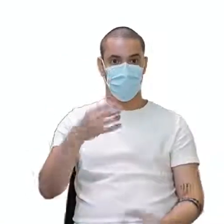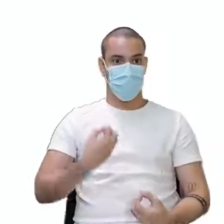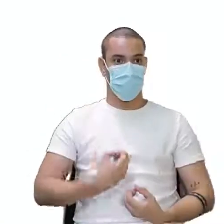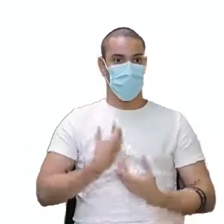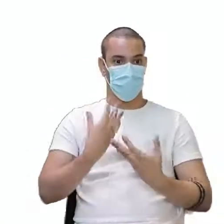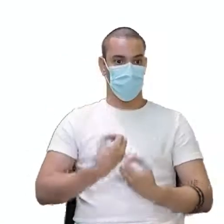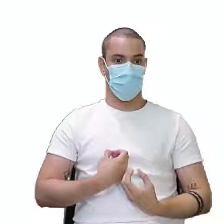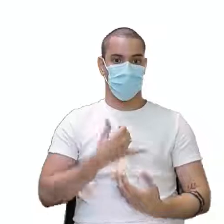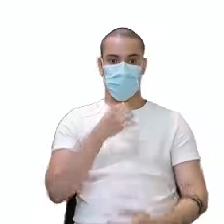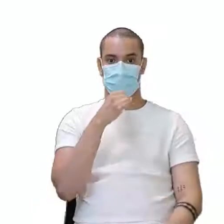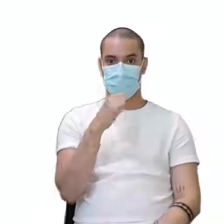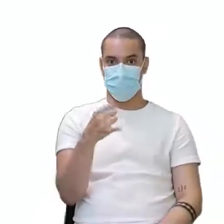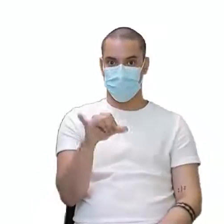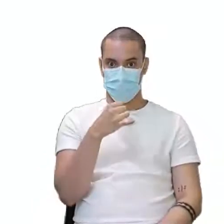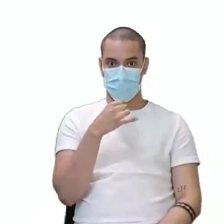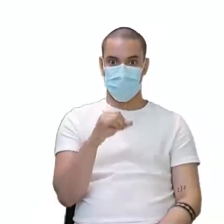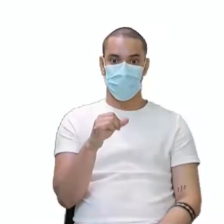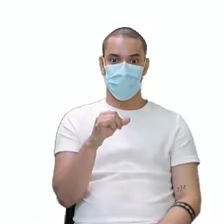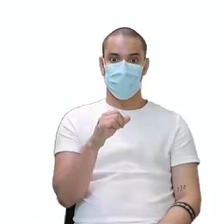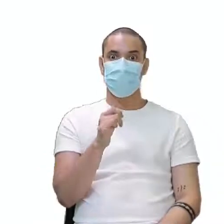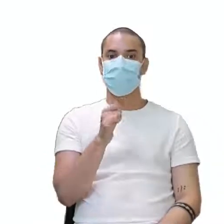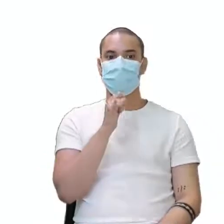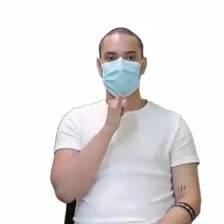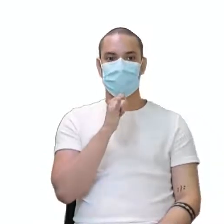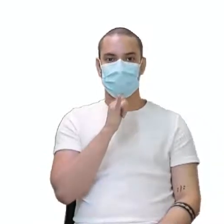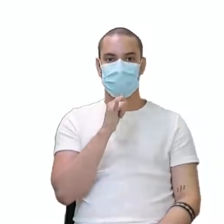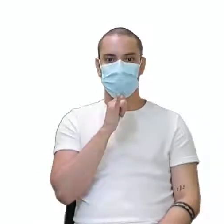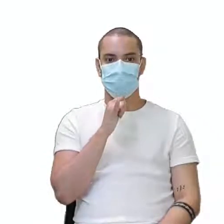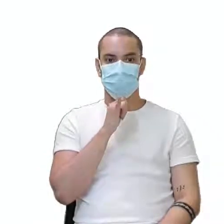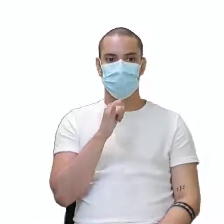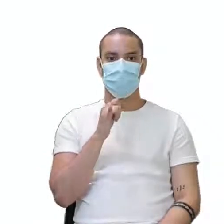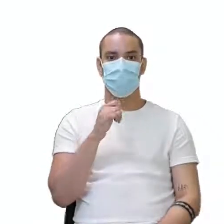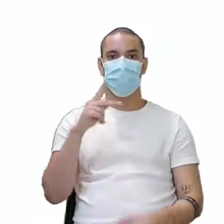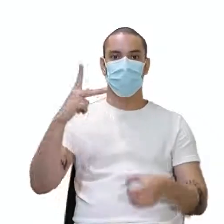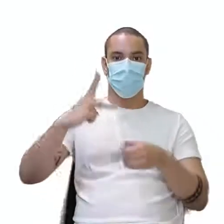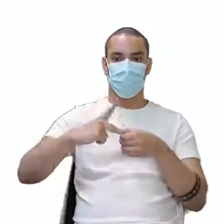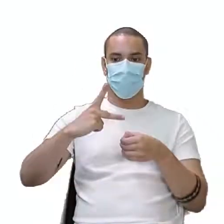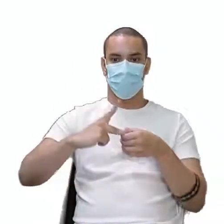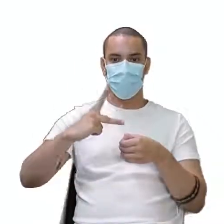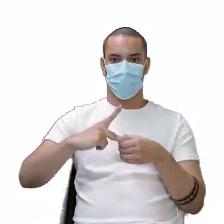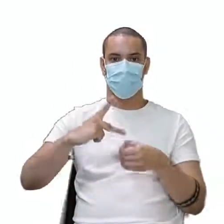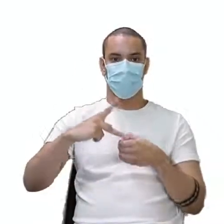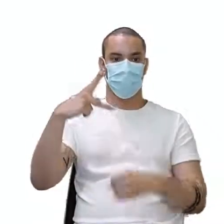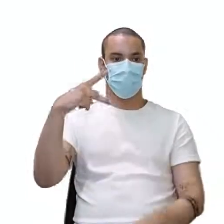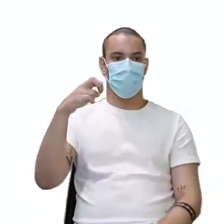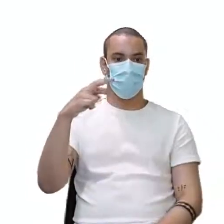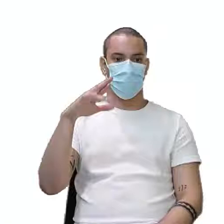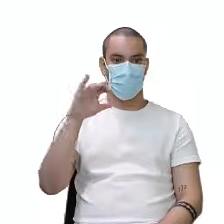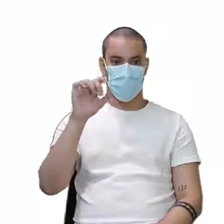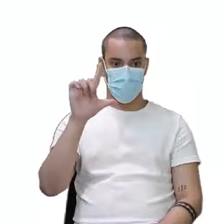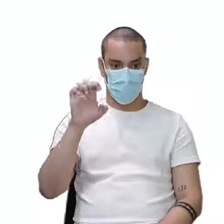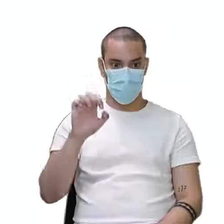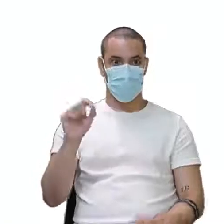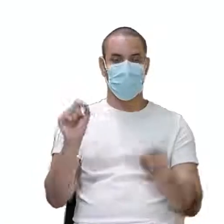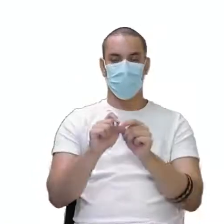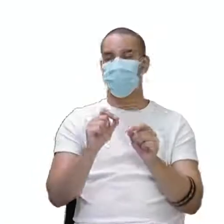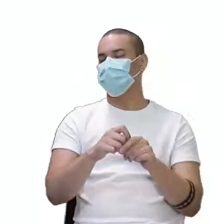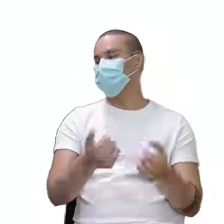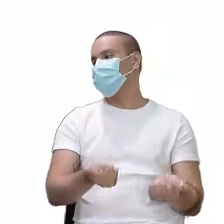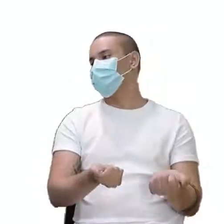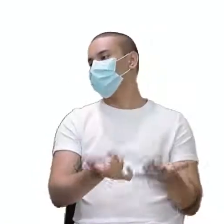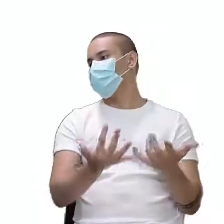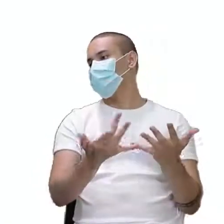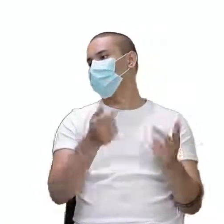produção de energia. Estamos falando de quem? Por exemplo, do petróleo, tá? E aí a gente pega, taca ali fogo